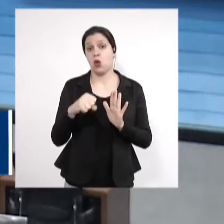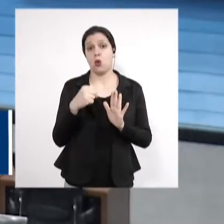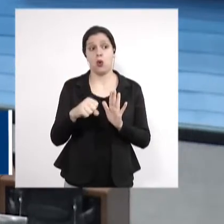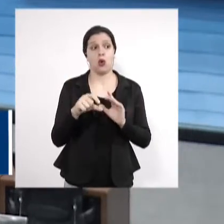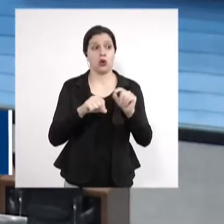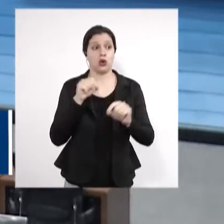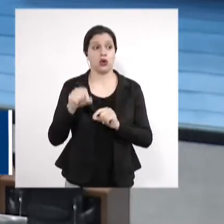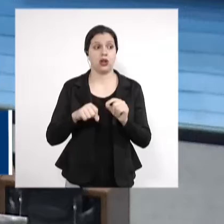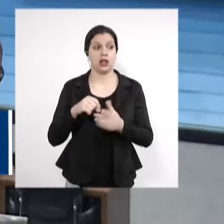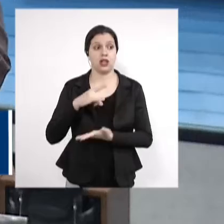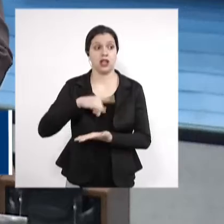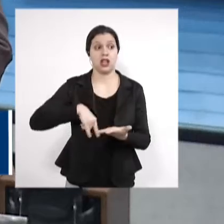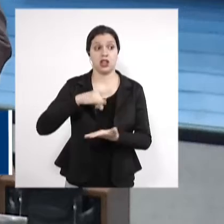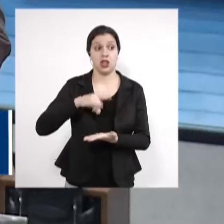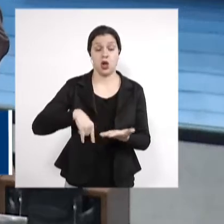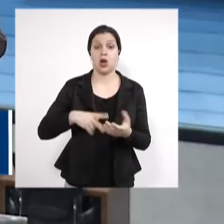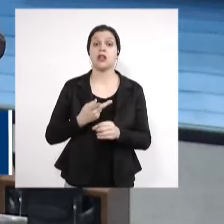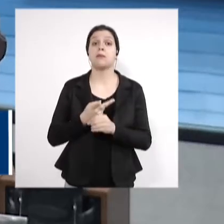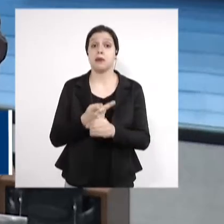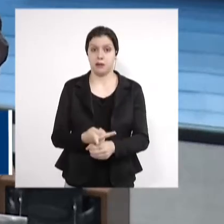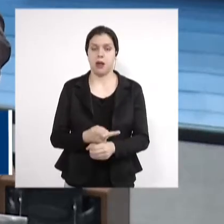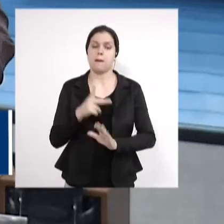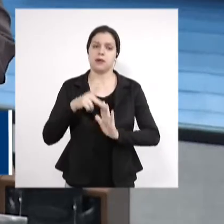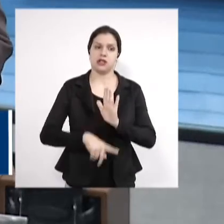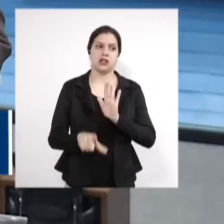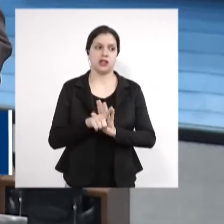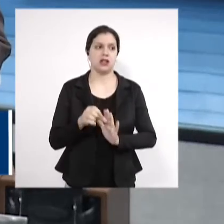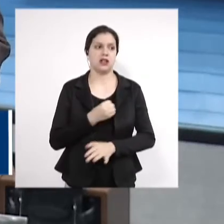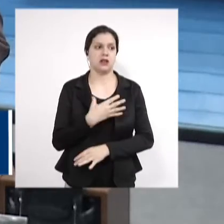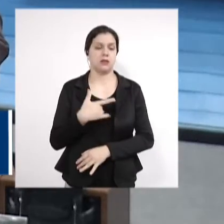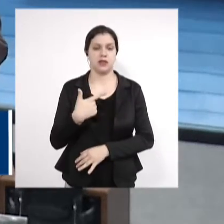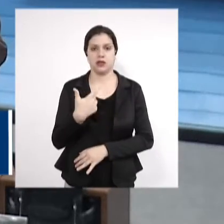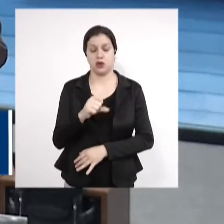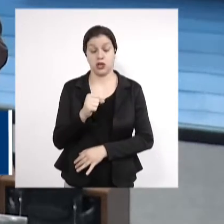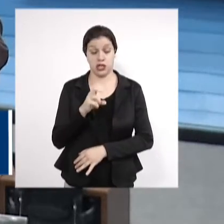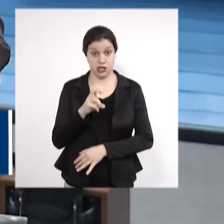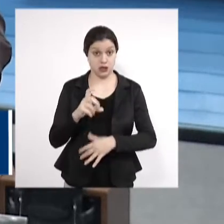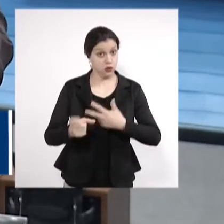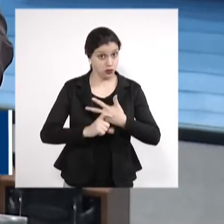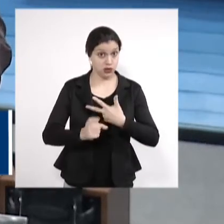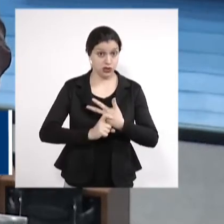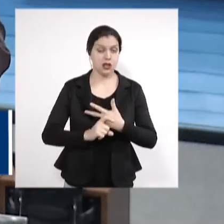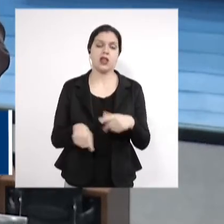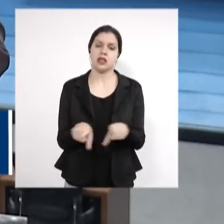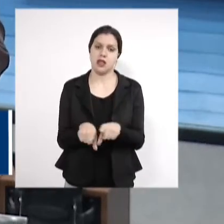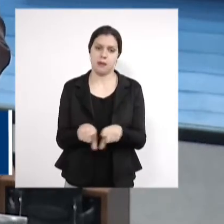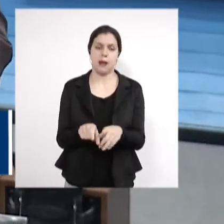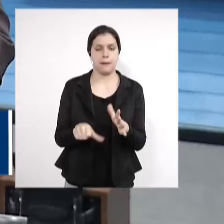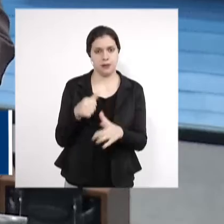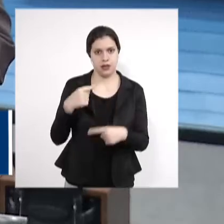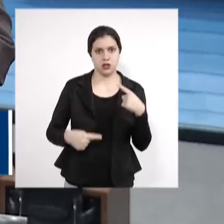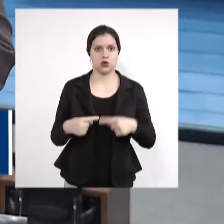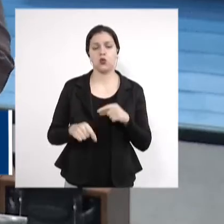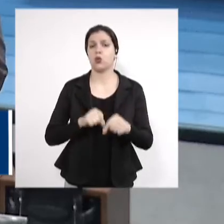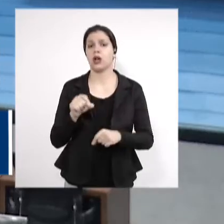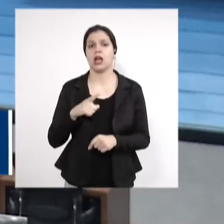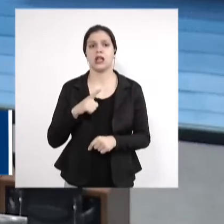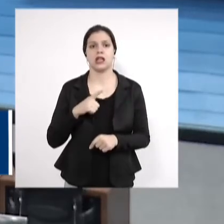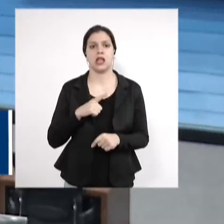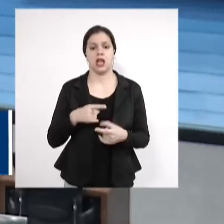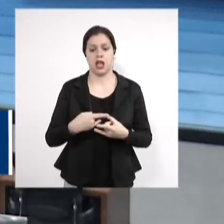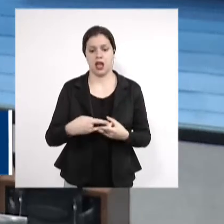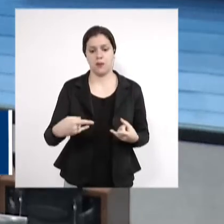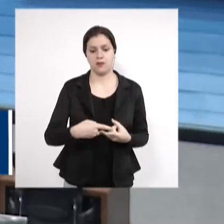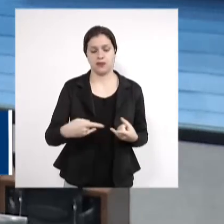questões da nota fiscal premiada, né? Projeto de lei de número 285, também do Poder Executivo, também primeira, né? A nota fiscal